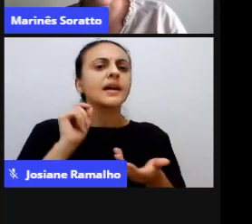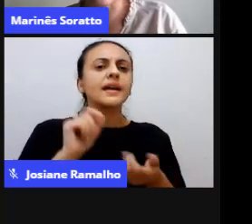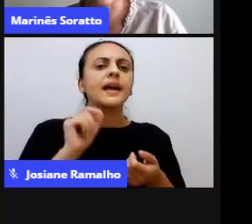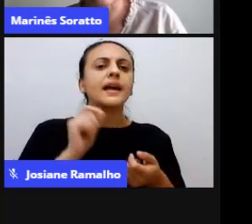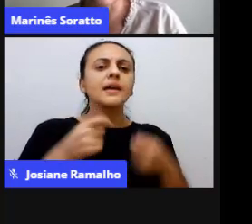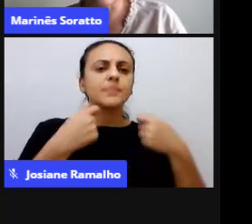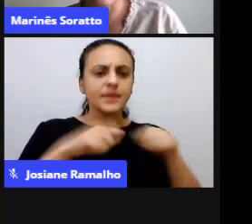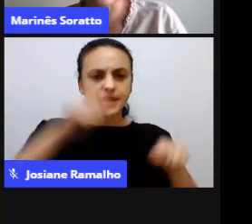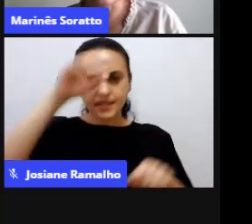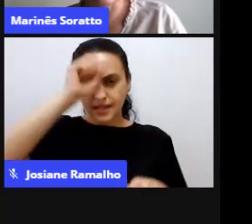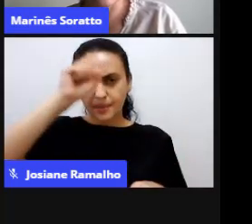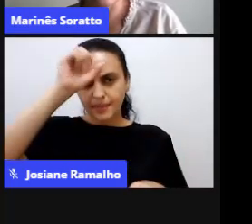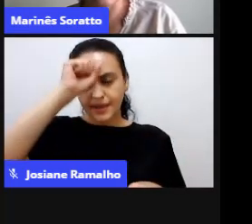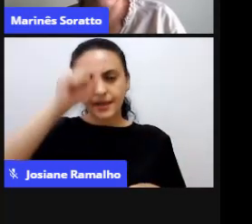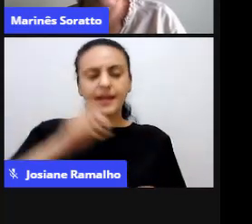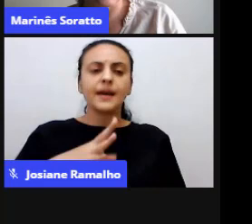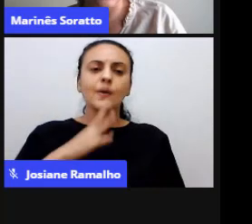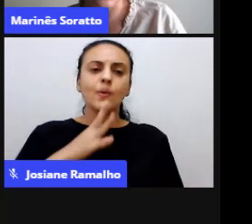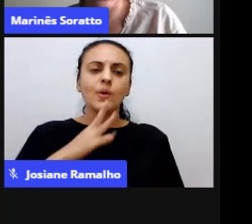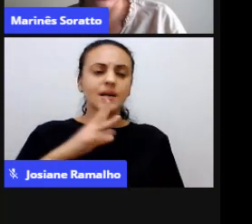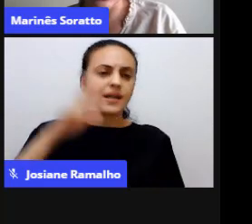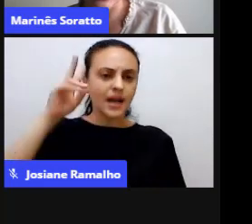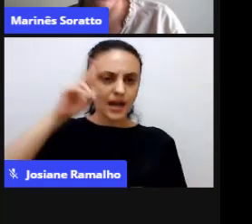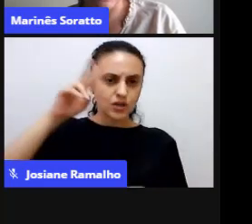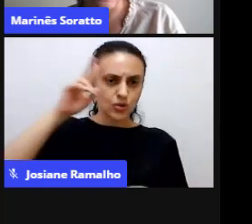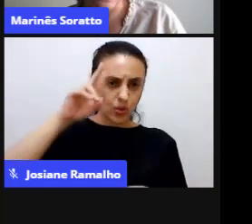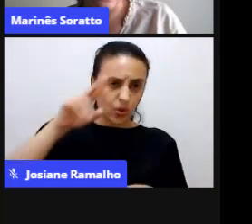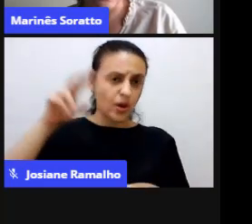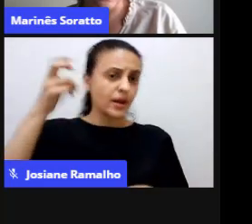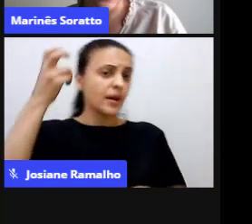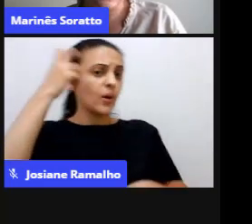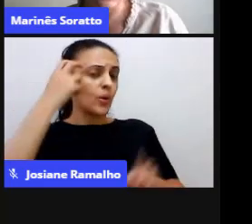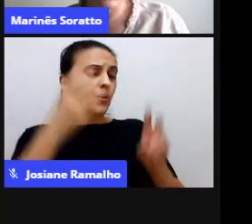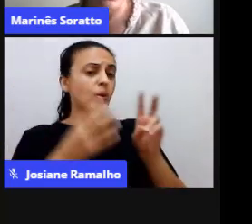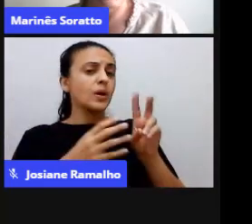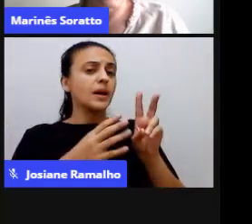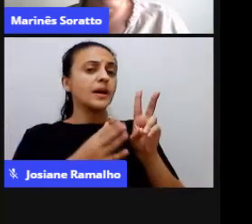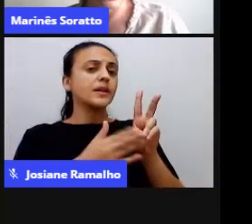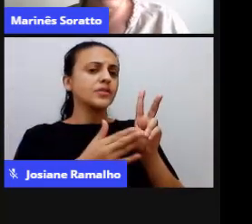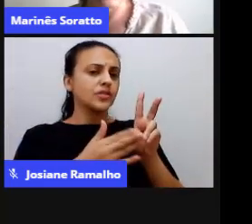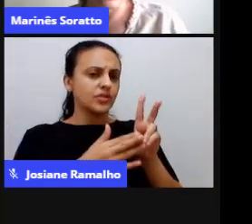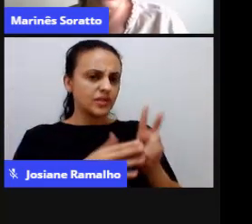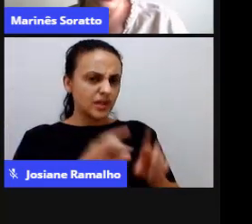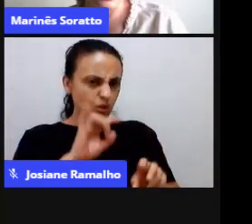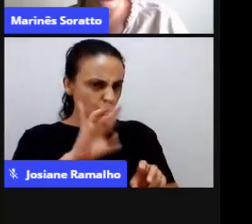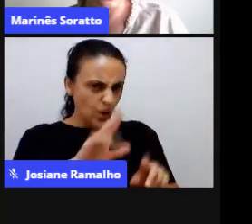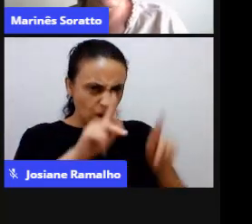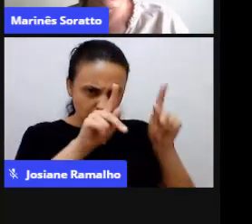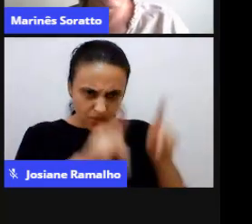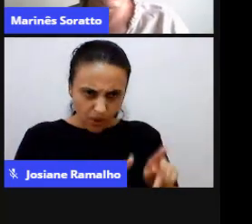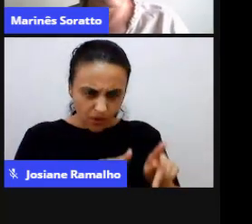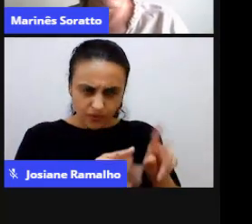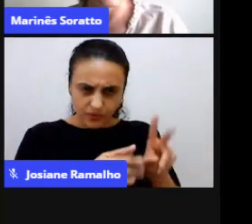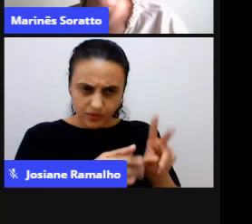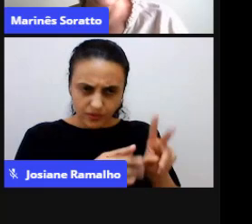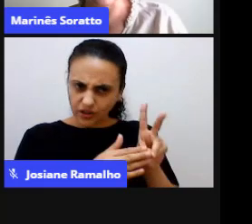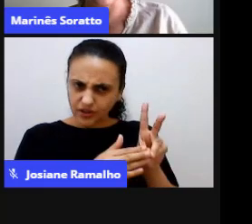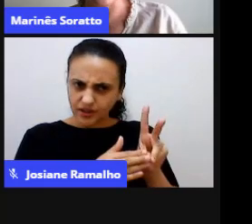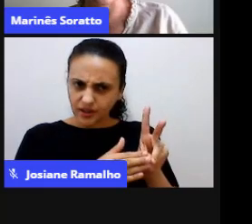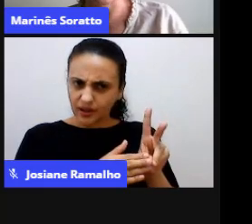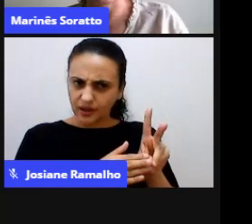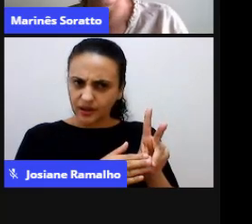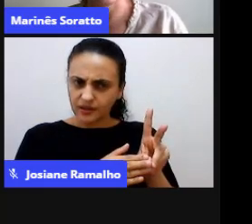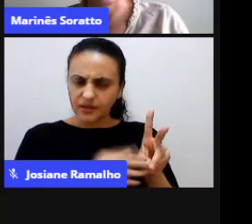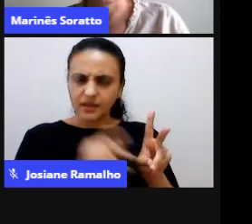quem que precisa aprender e conhecer sobre a história e a cultura indígena, né? quem são os povos indígenas, os não indígenas, quem que precisa aprender sobre a